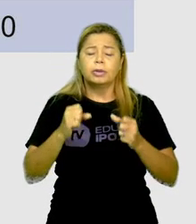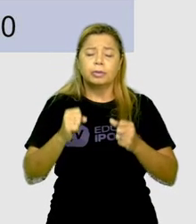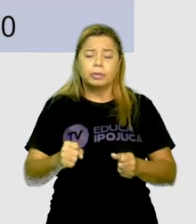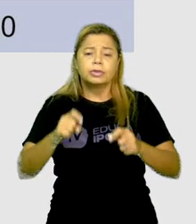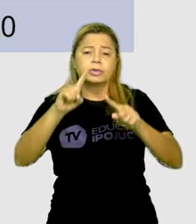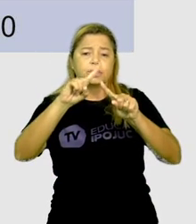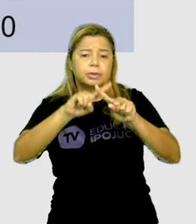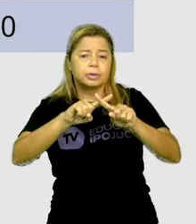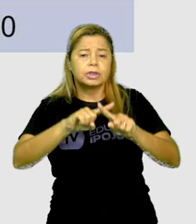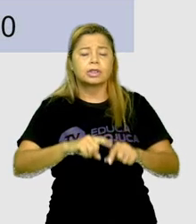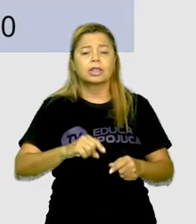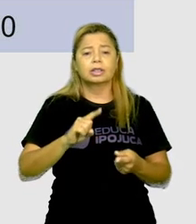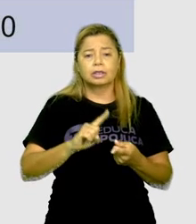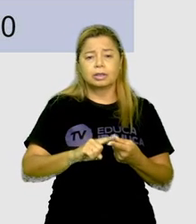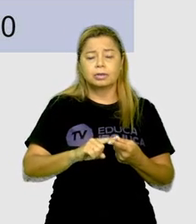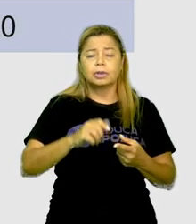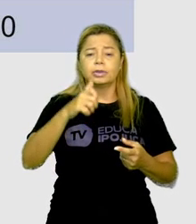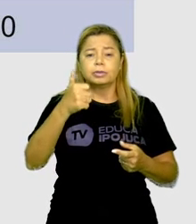de